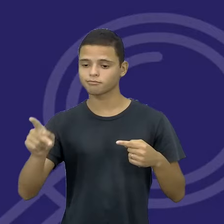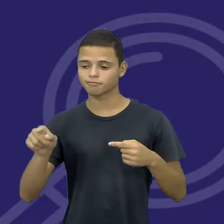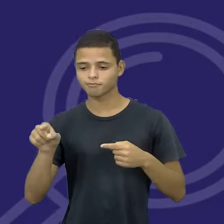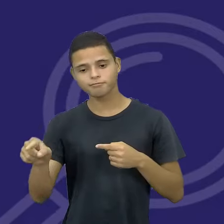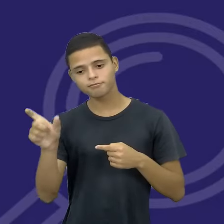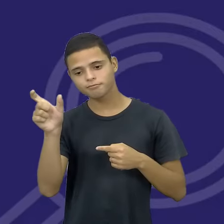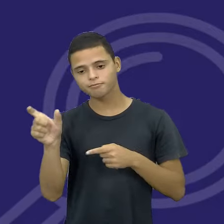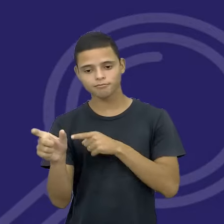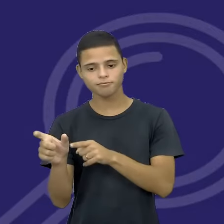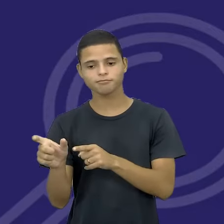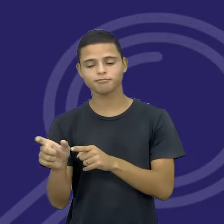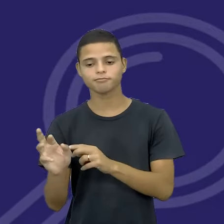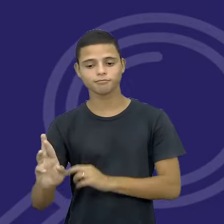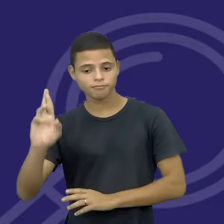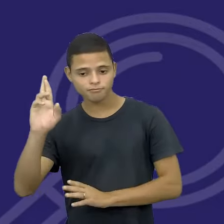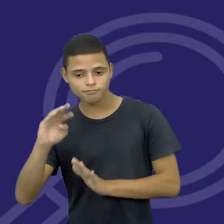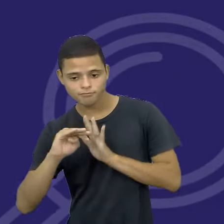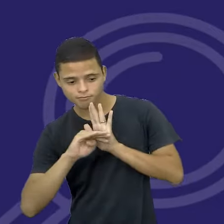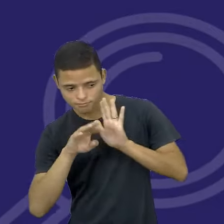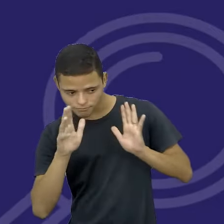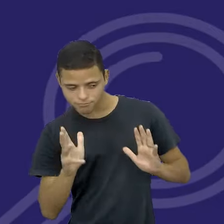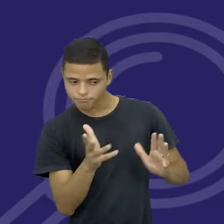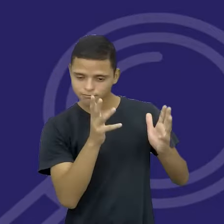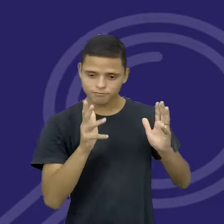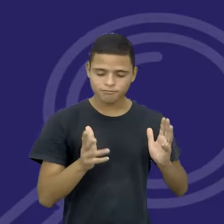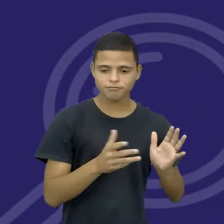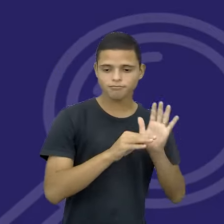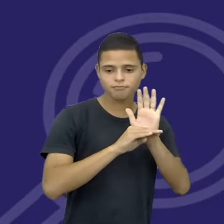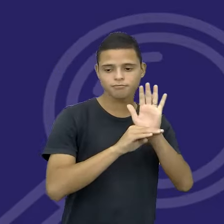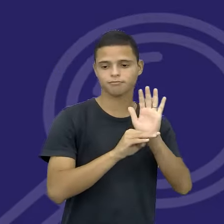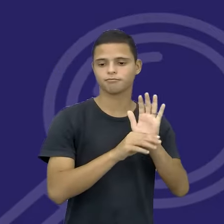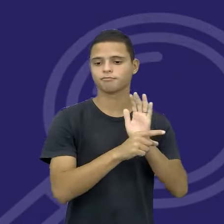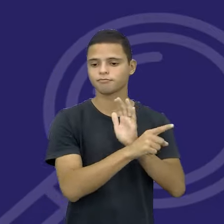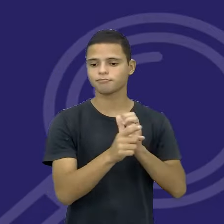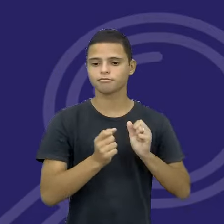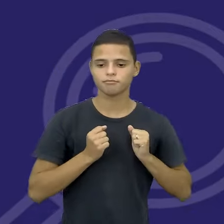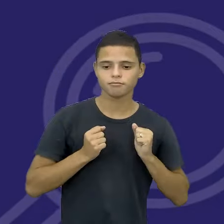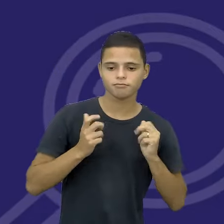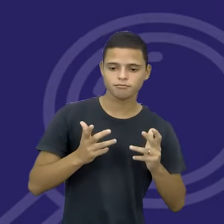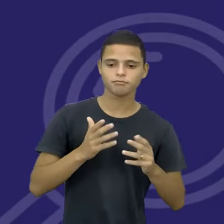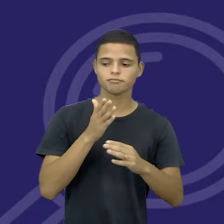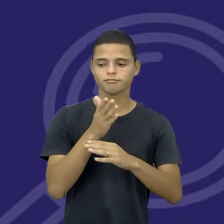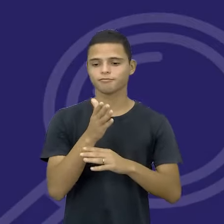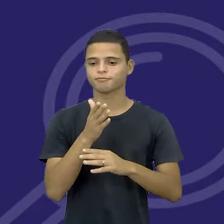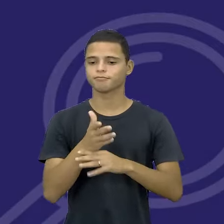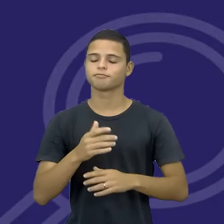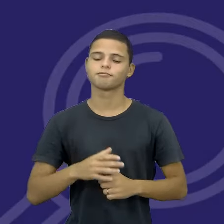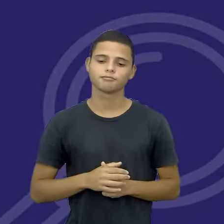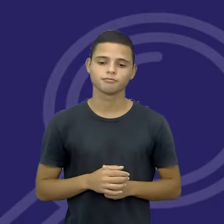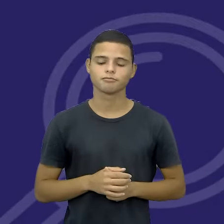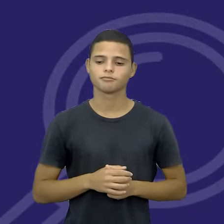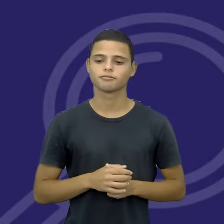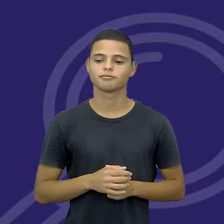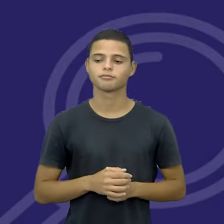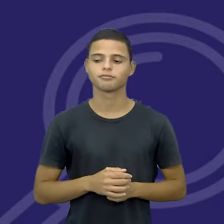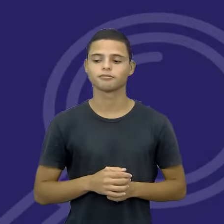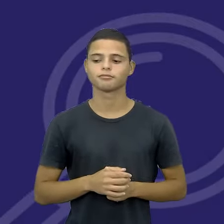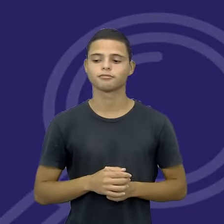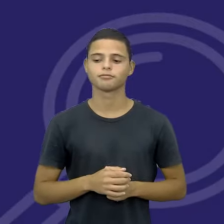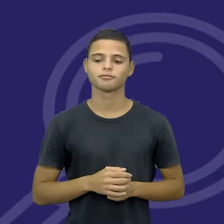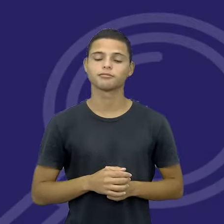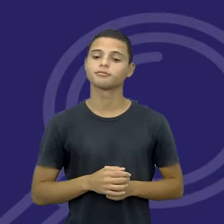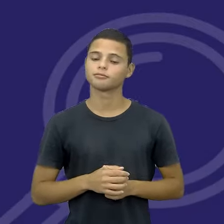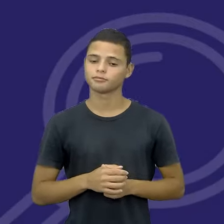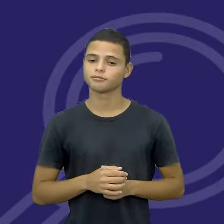mediador das discussões, incentivando a participação ativa e efetiva dos estudantes, né?